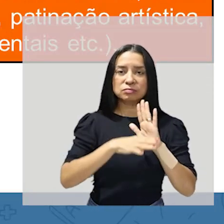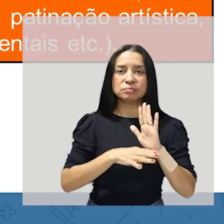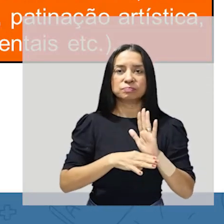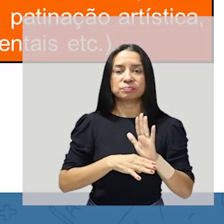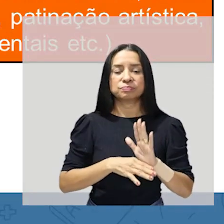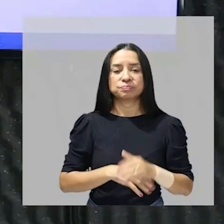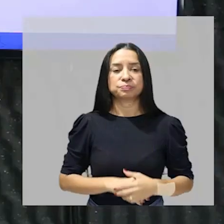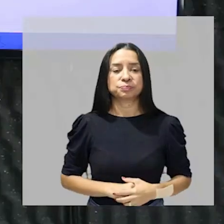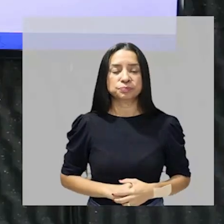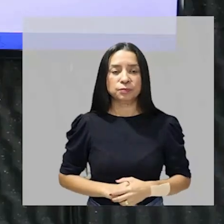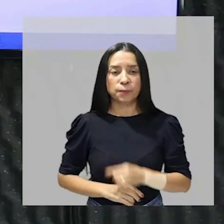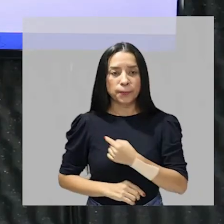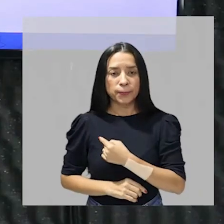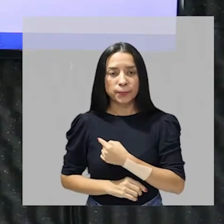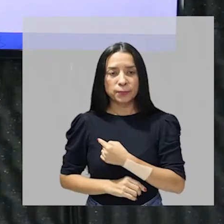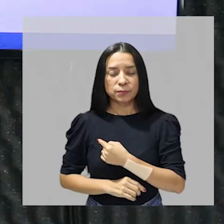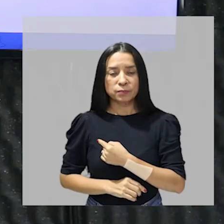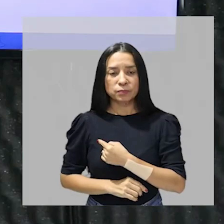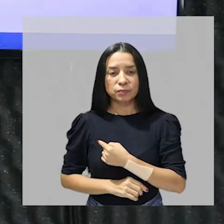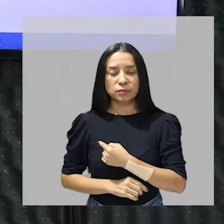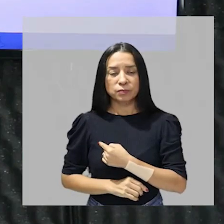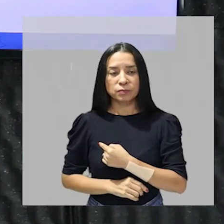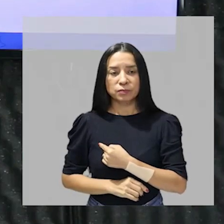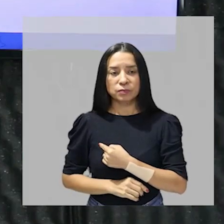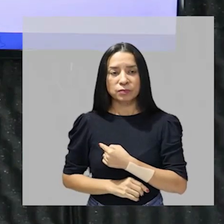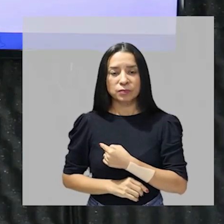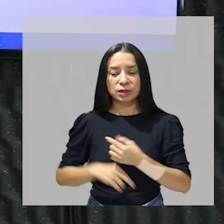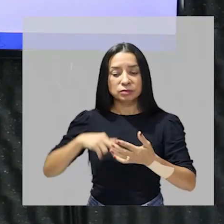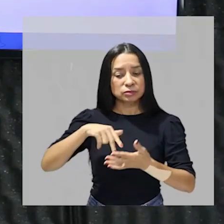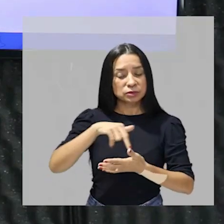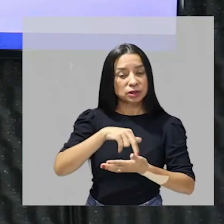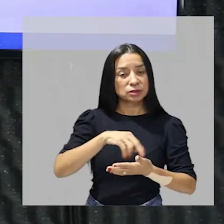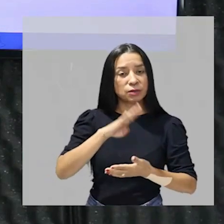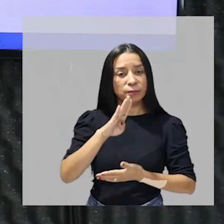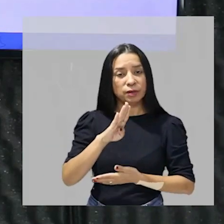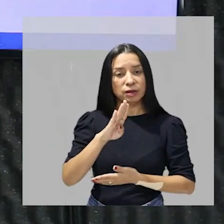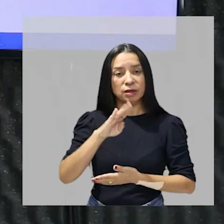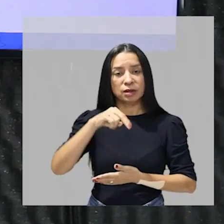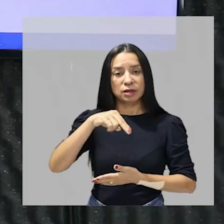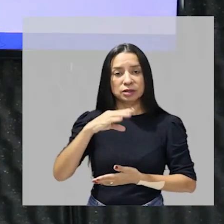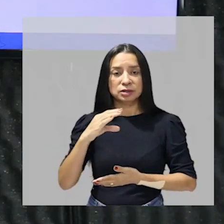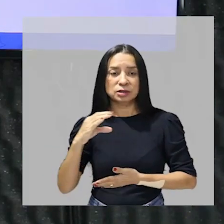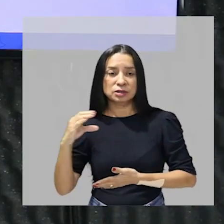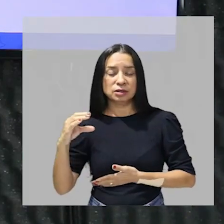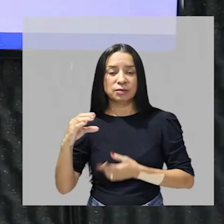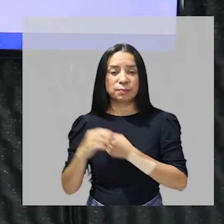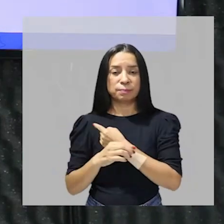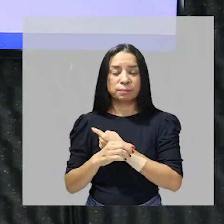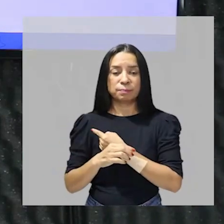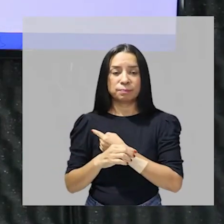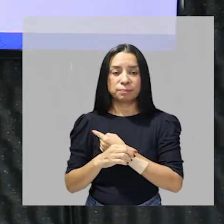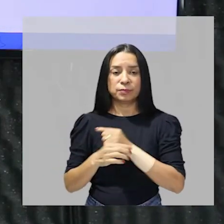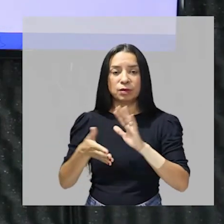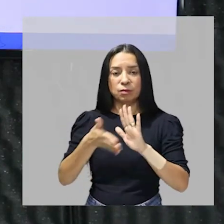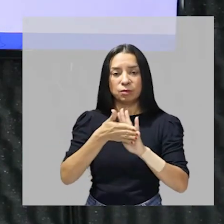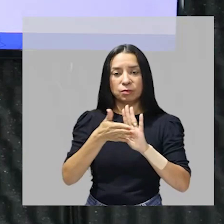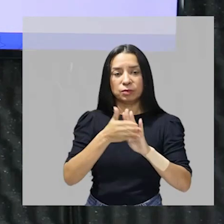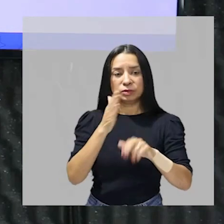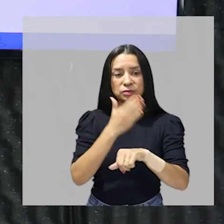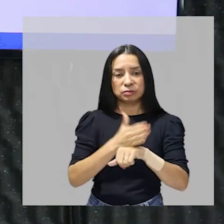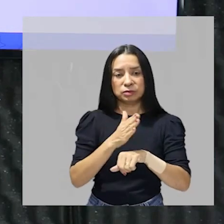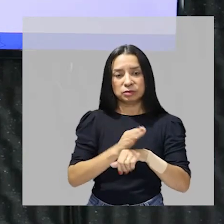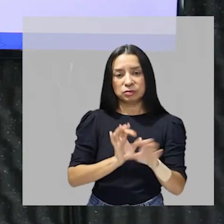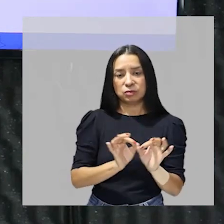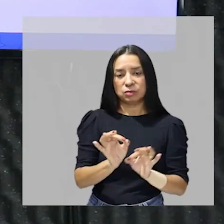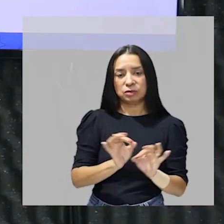Vamos avançando. A ginástica na BNCC são propostas práticas com formas de organização